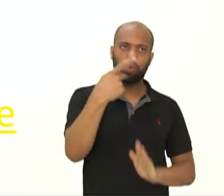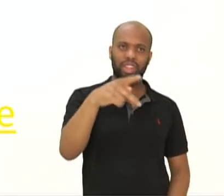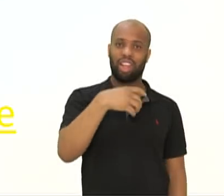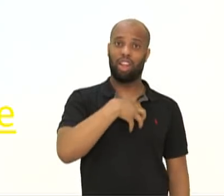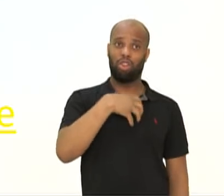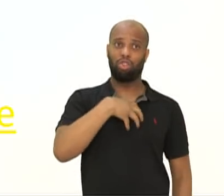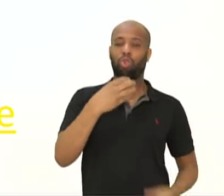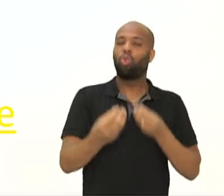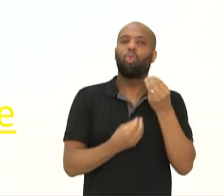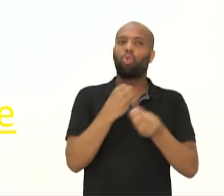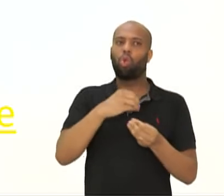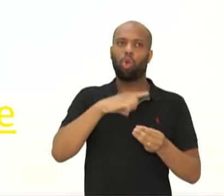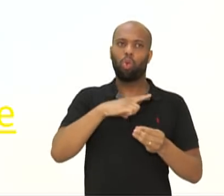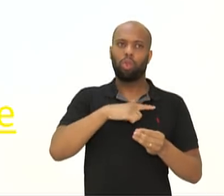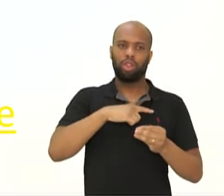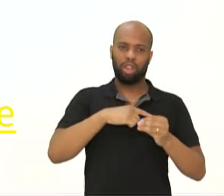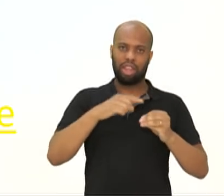gráfico